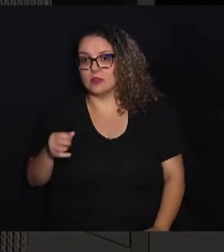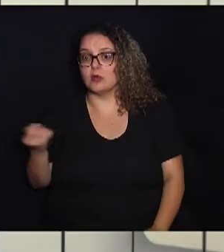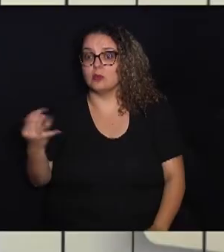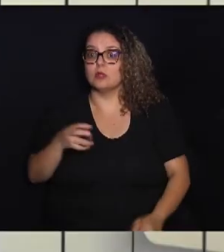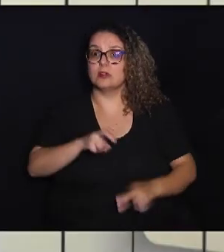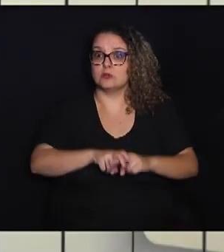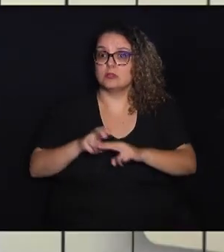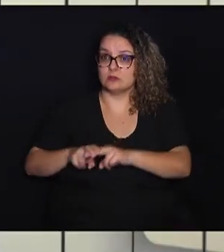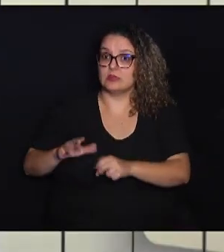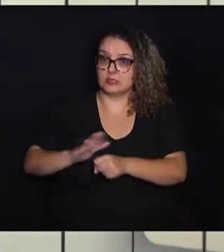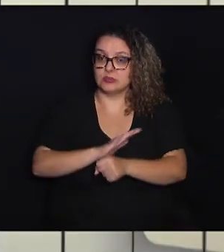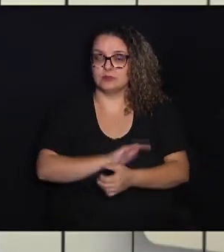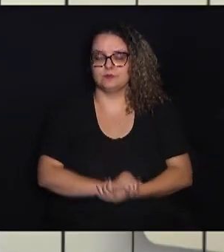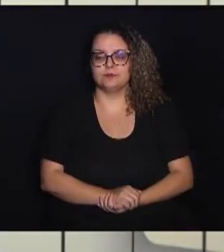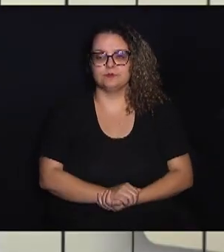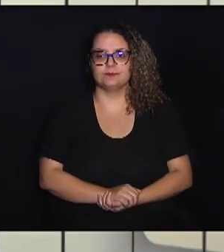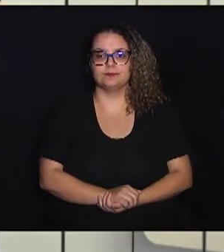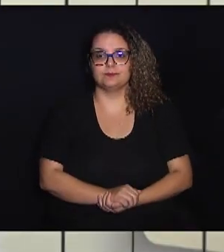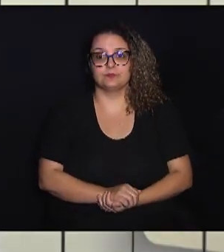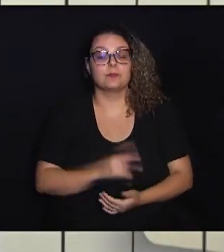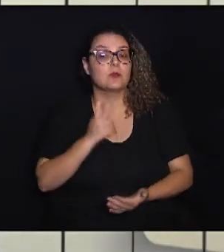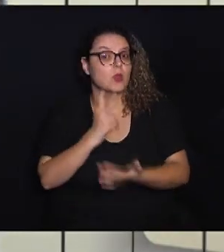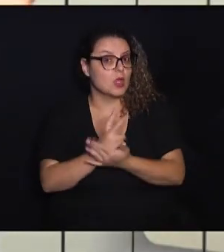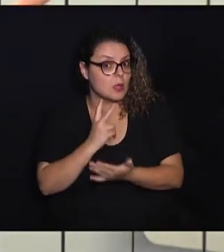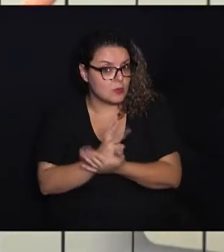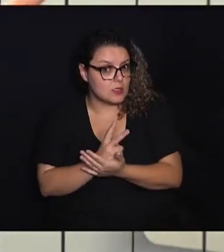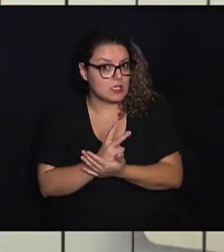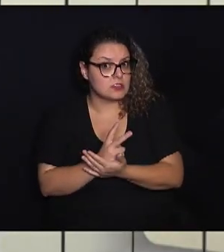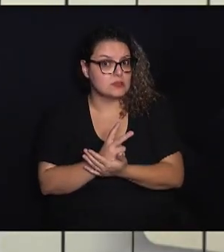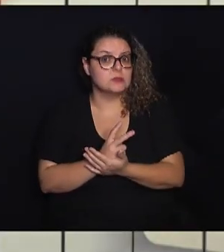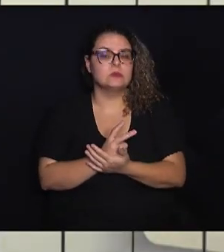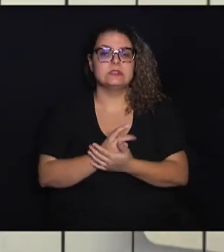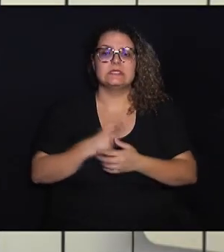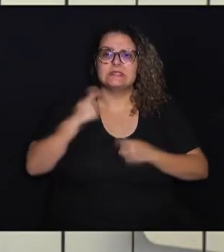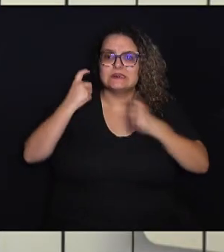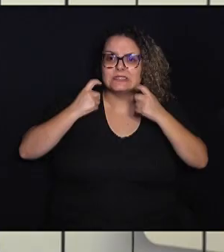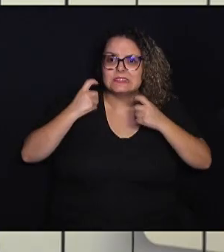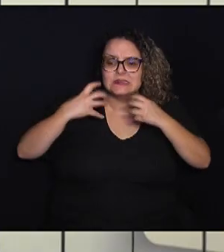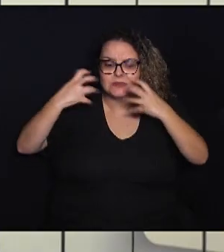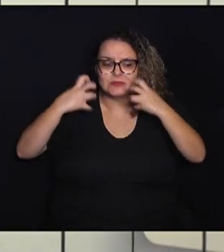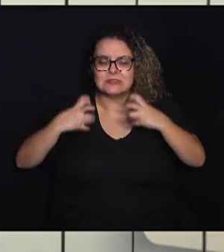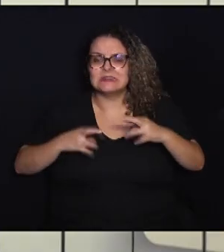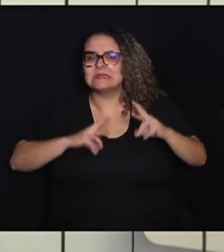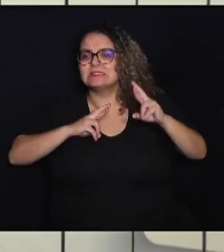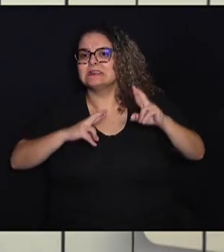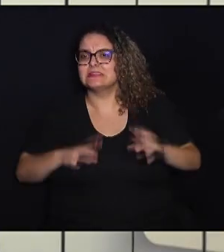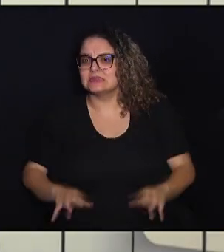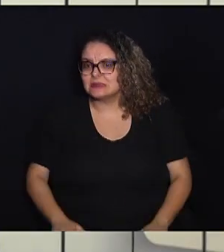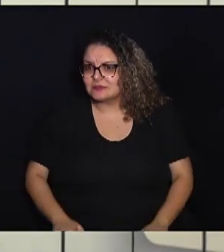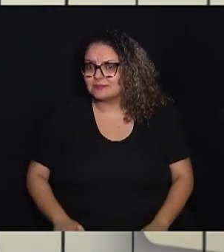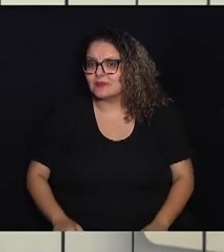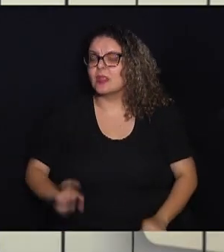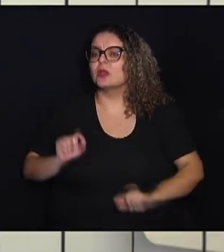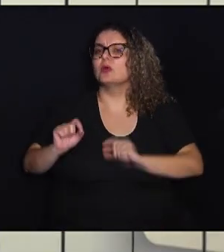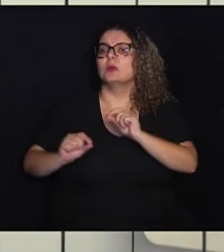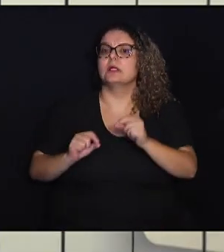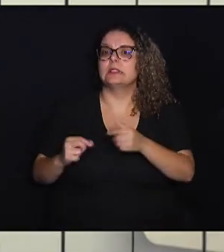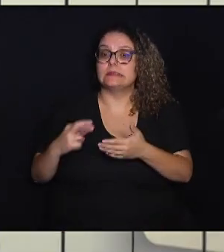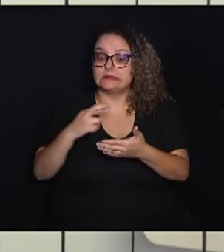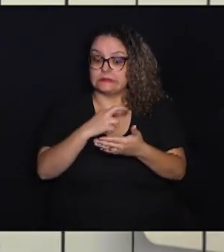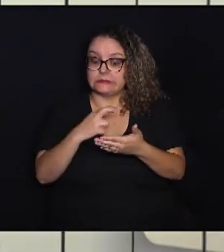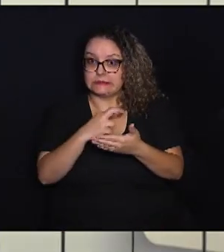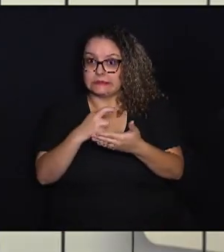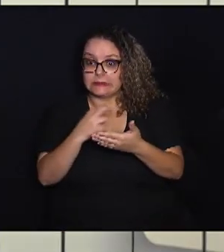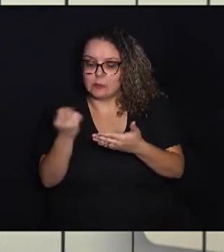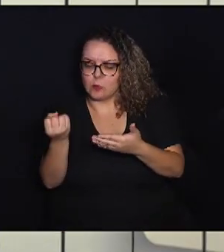preencher. E o que é sempre motivo de apreensão, muita expectativa, é o momento da apuração dos